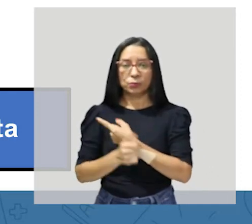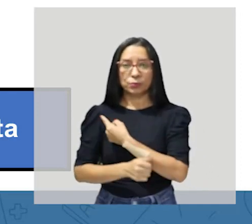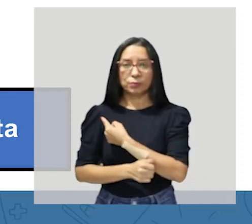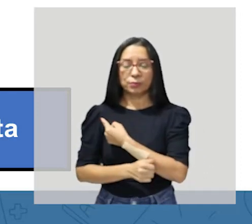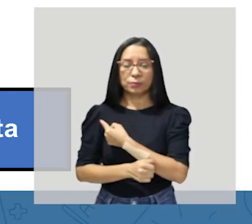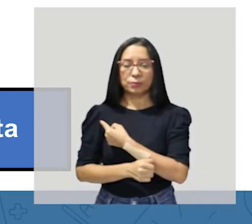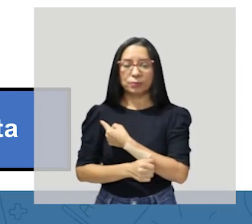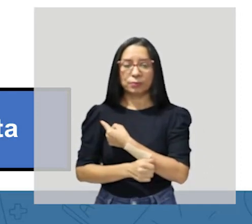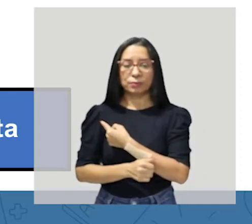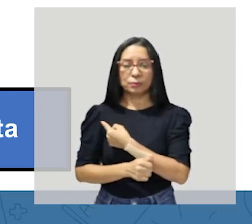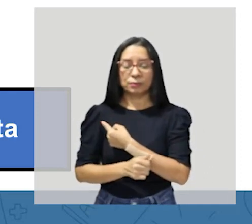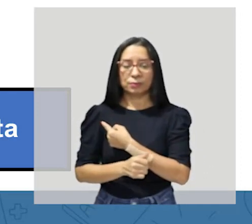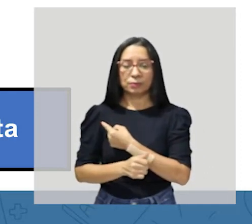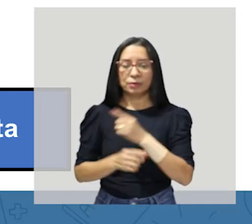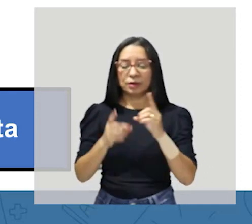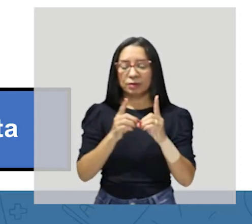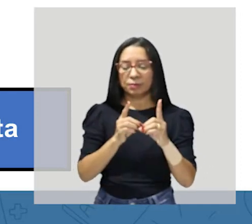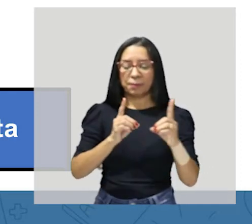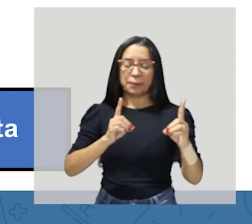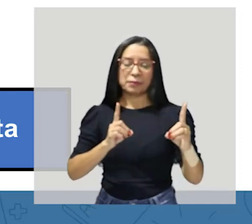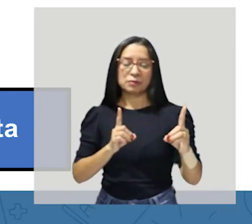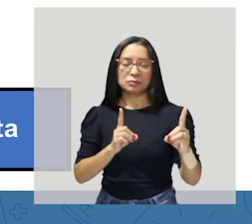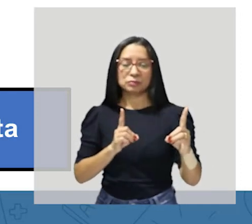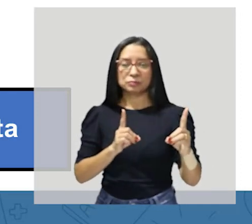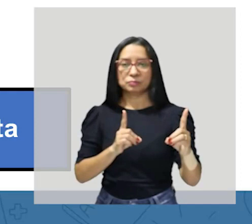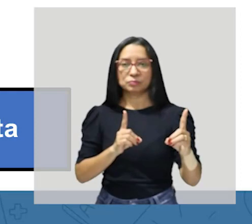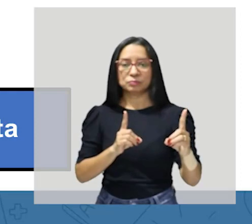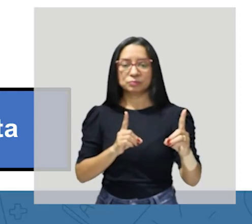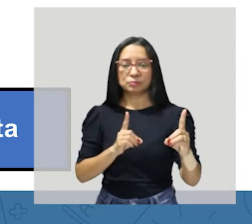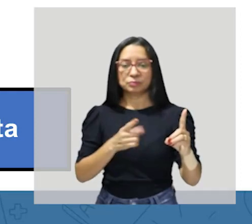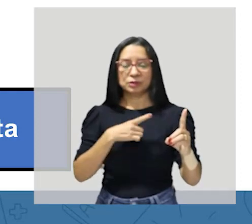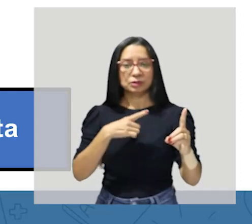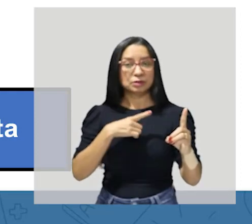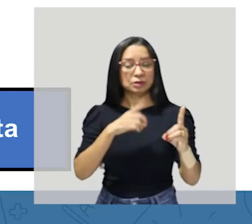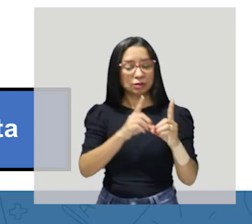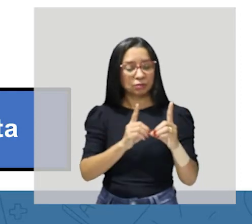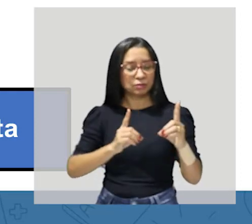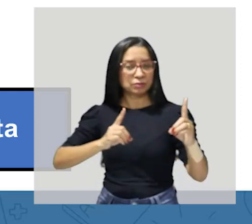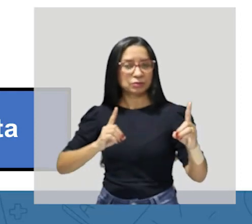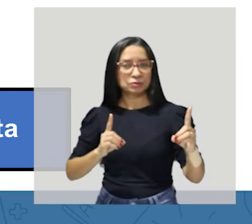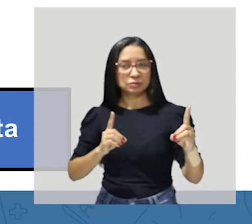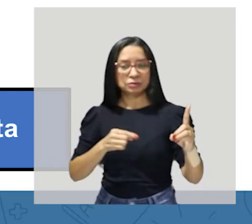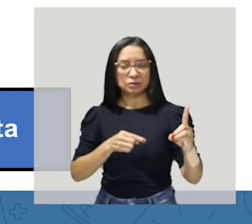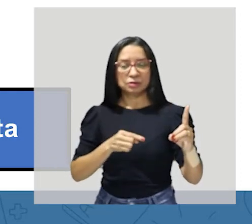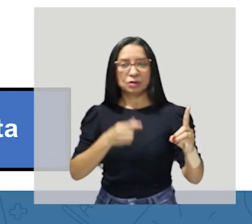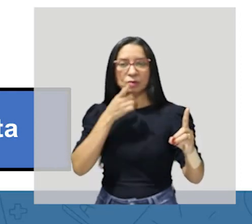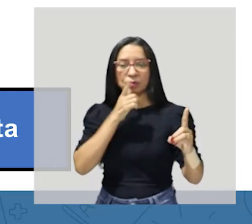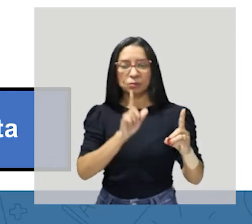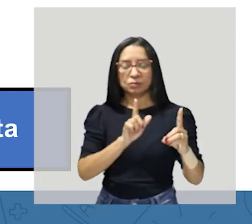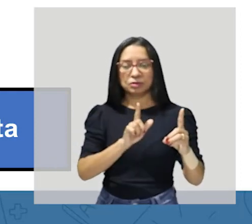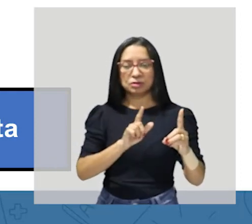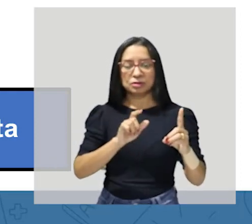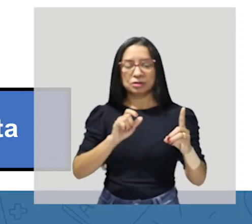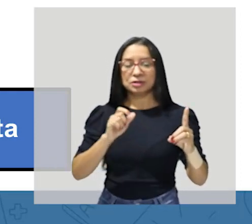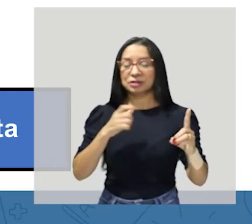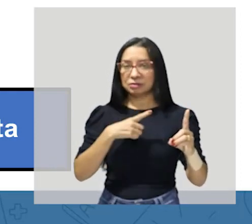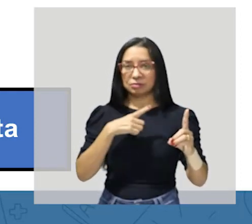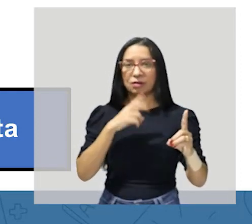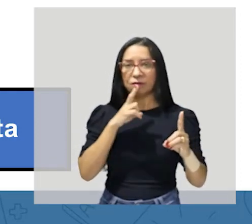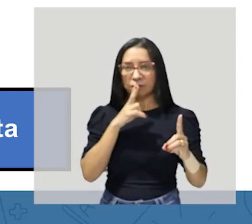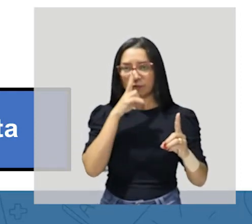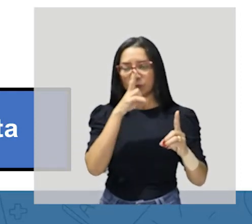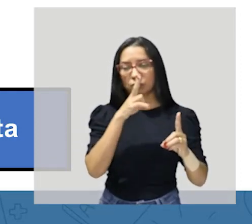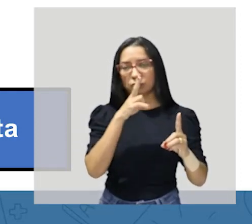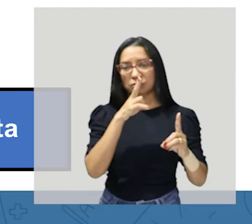é uma luta de quê? De média distância. Eu mantenho uma certa distância do adversário para eu conseguir golpear com força ele.